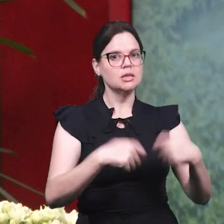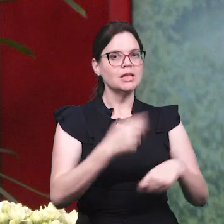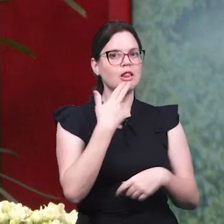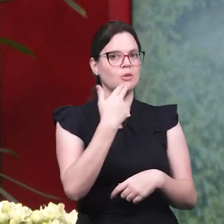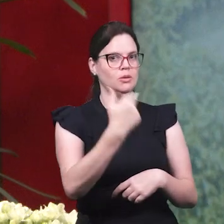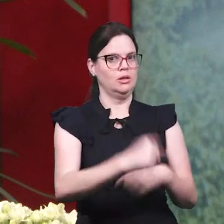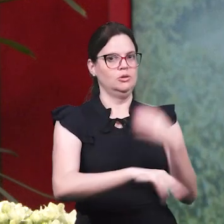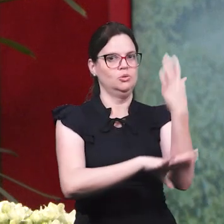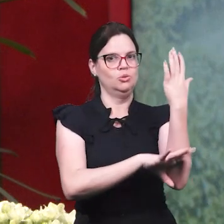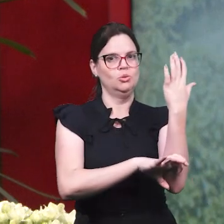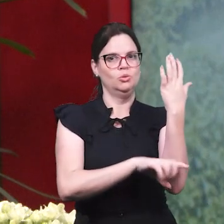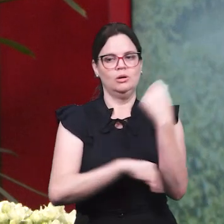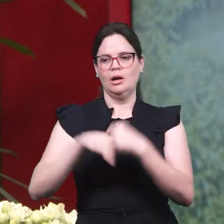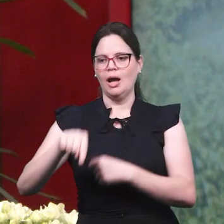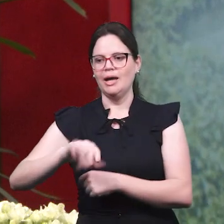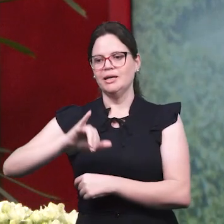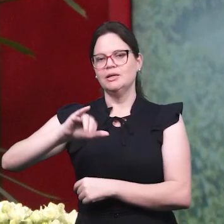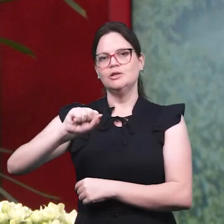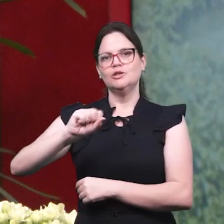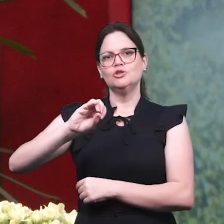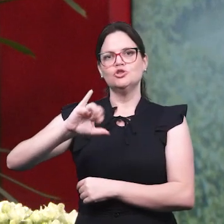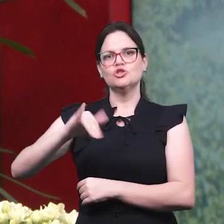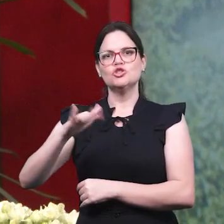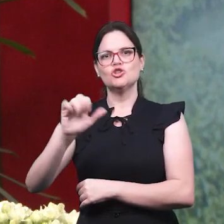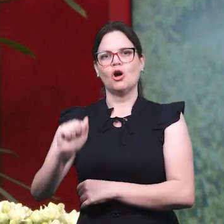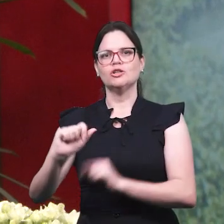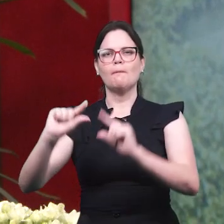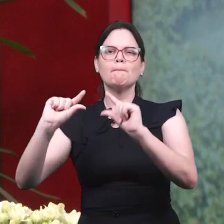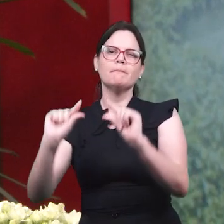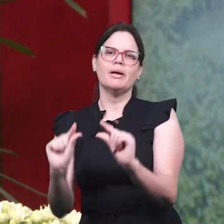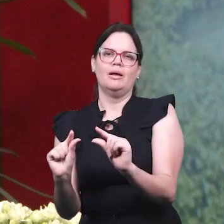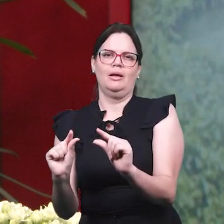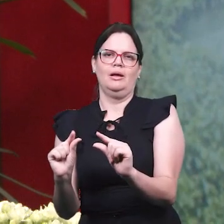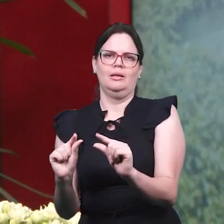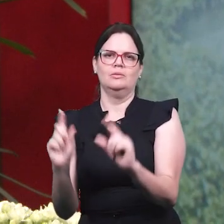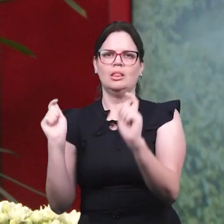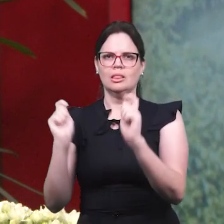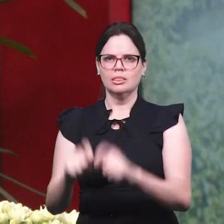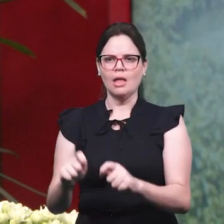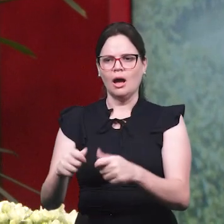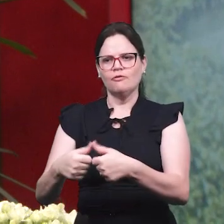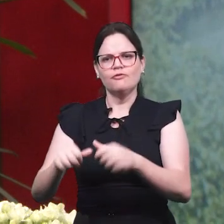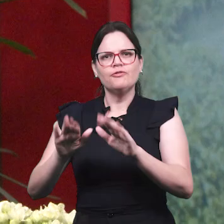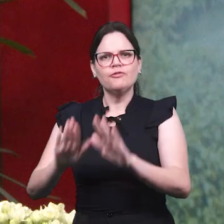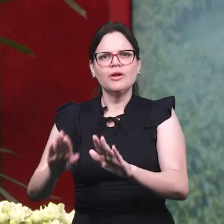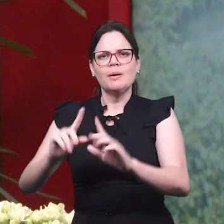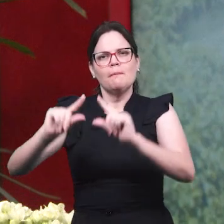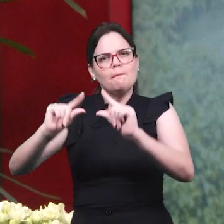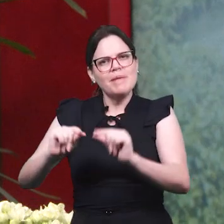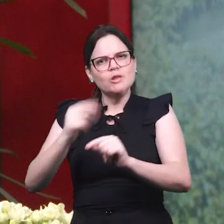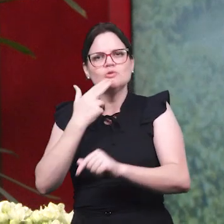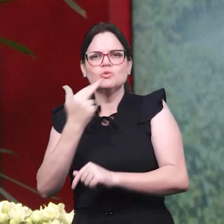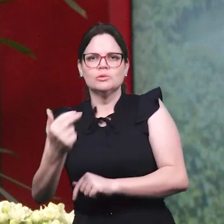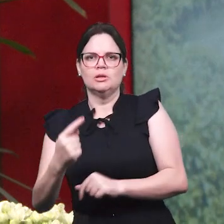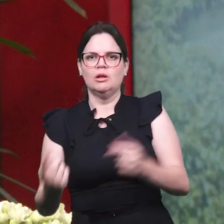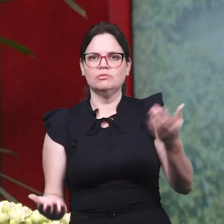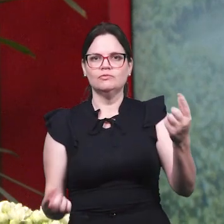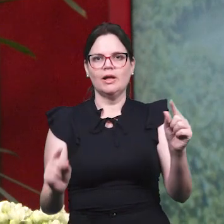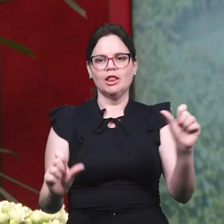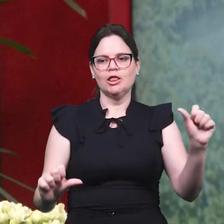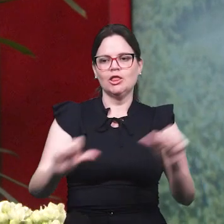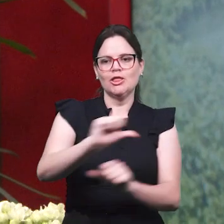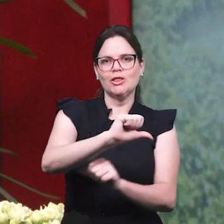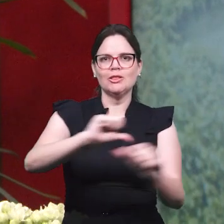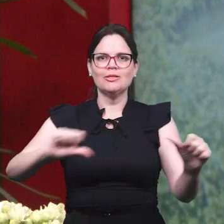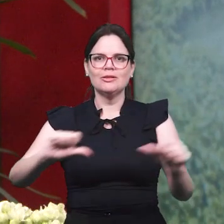E alterna, por exemplo, uma cultura de soja, que é uma cultura que já tem uma capacidade maior de fixação de nutrientes. Então, essas alternâncias